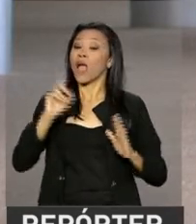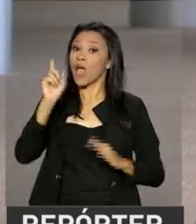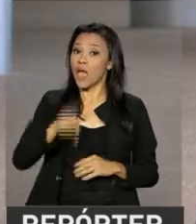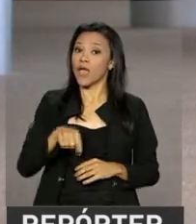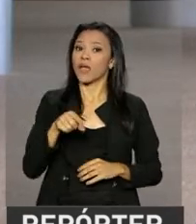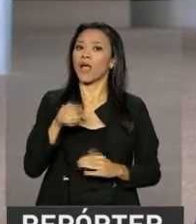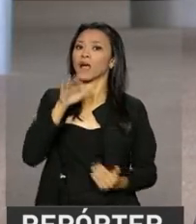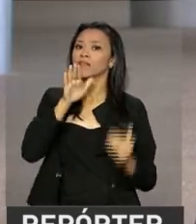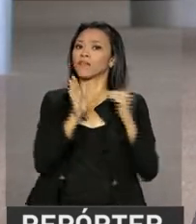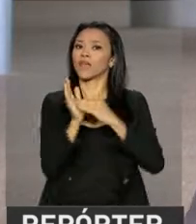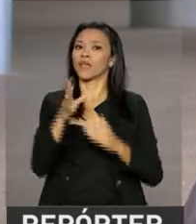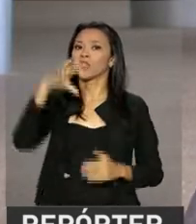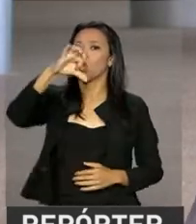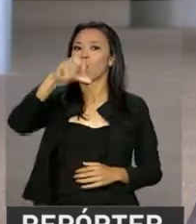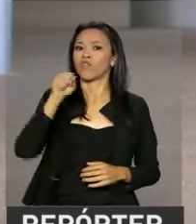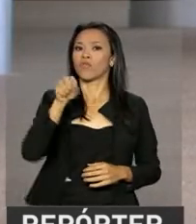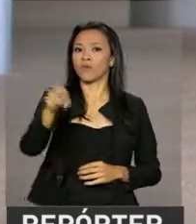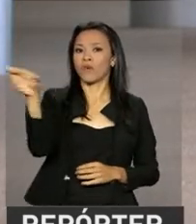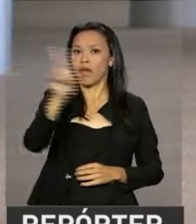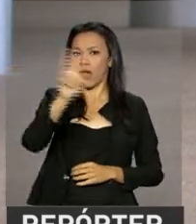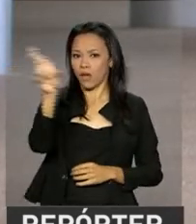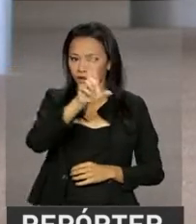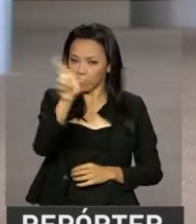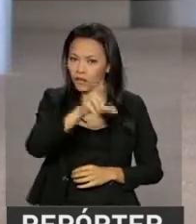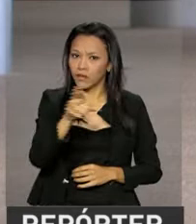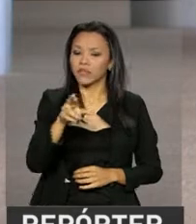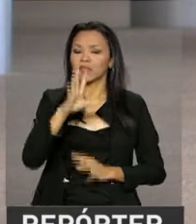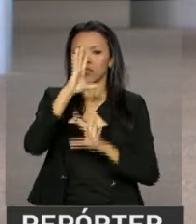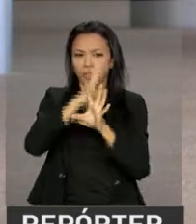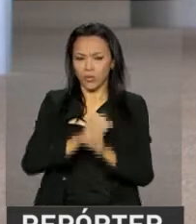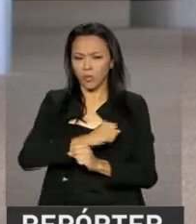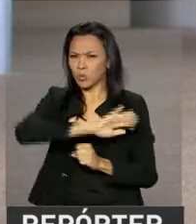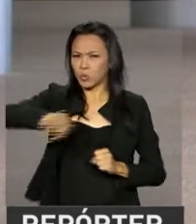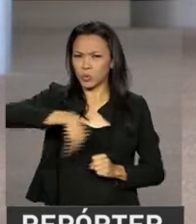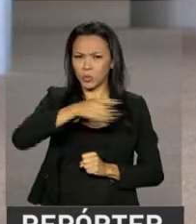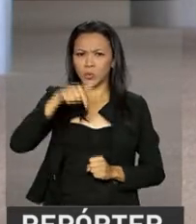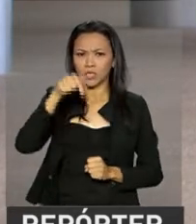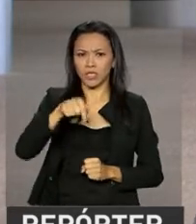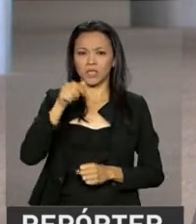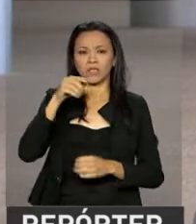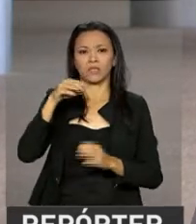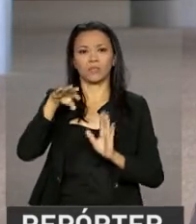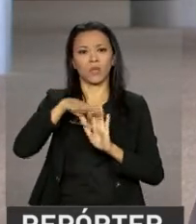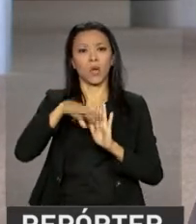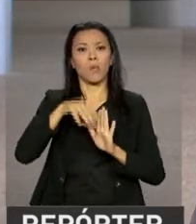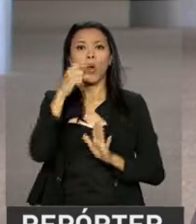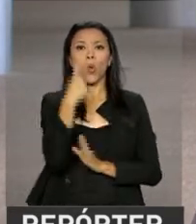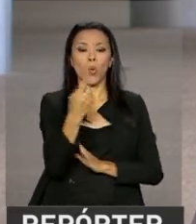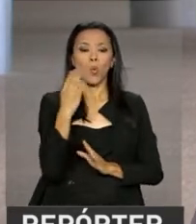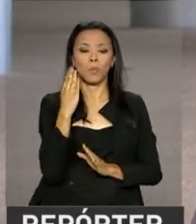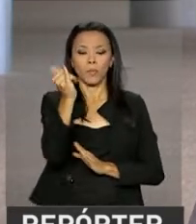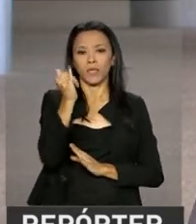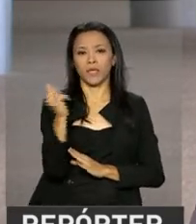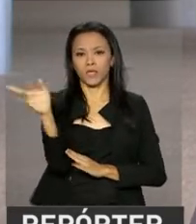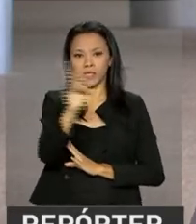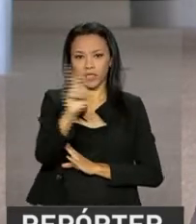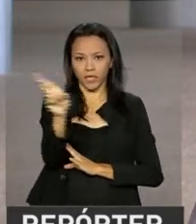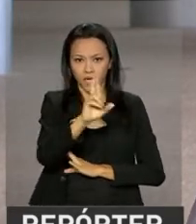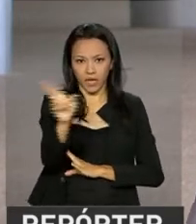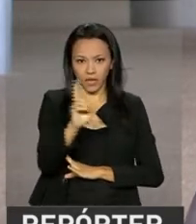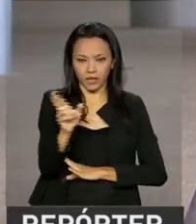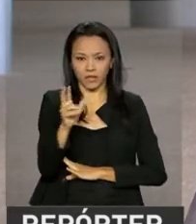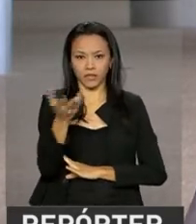crédito de até nove mil reais está previsto investimento total nesse programa de cerca de 1 bilhão de reais neste